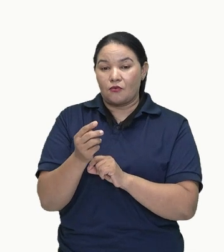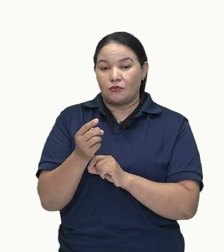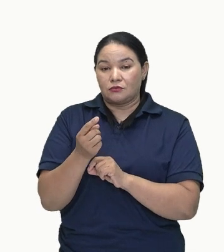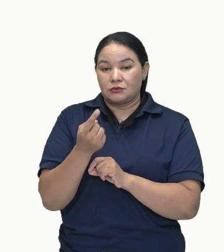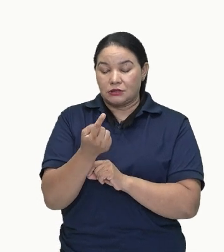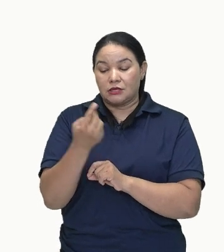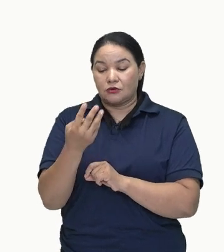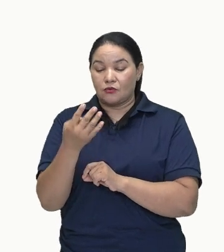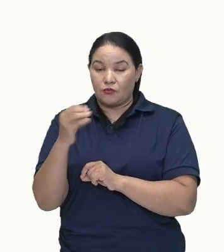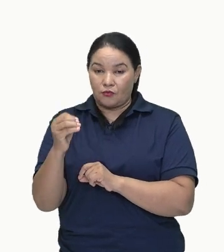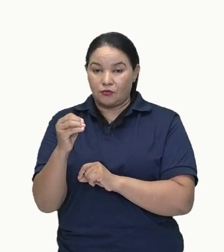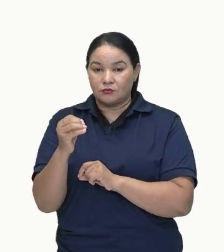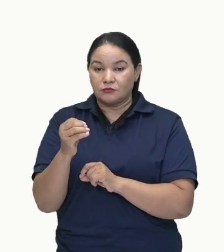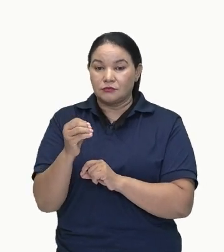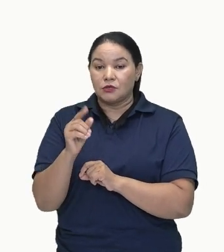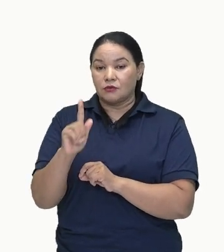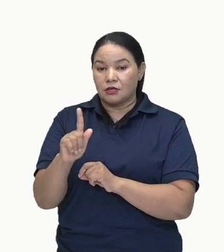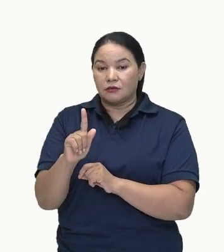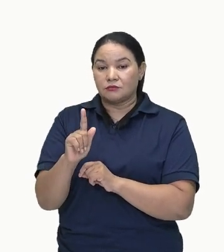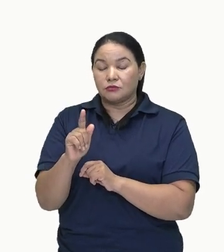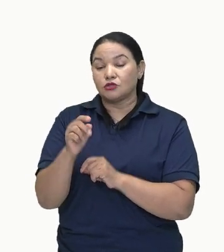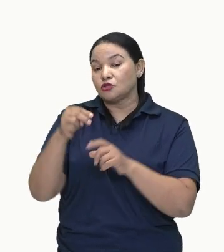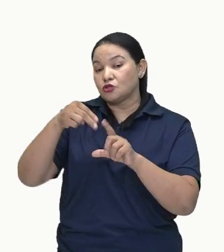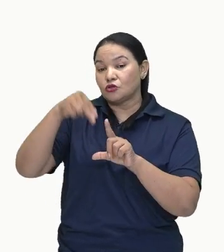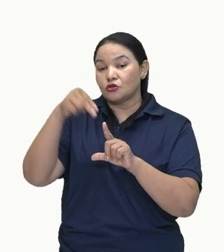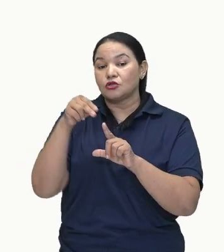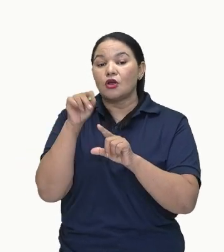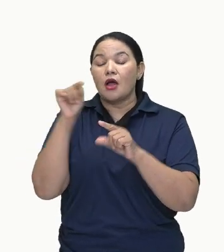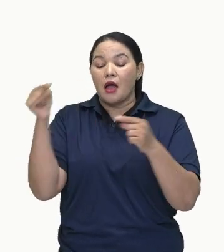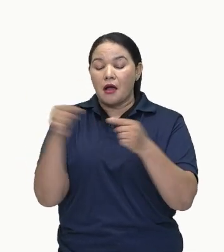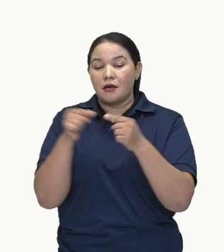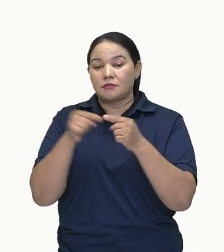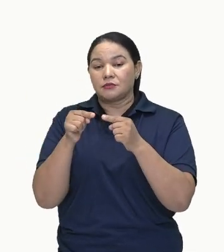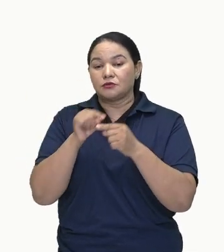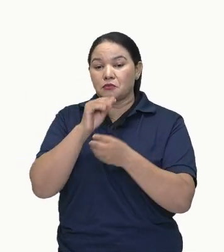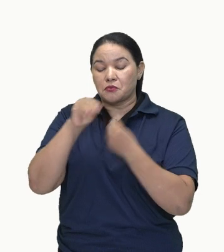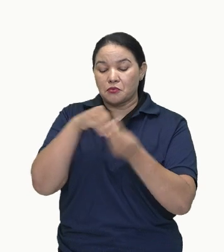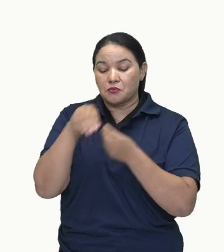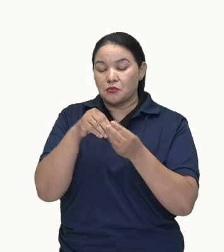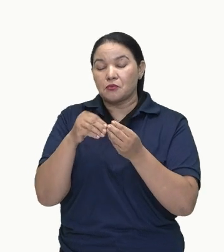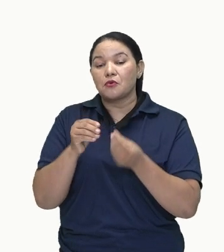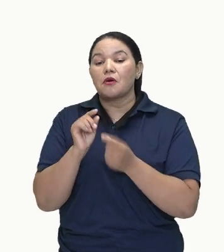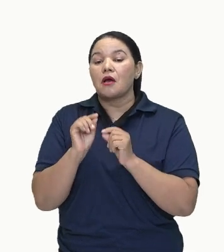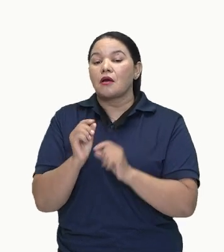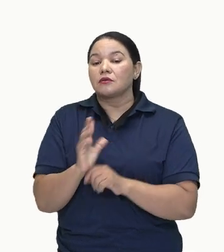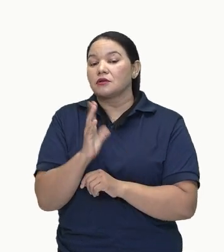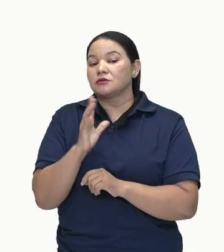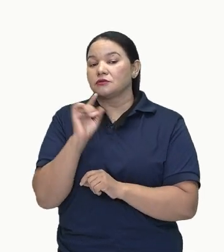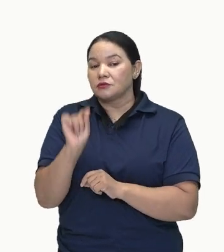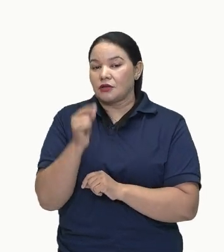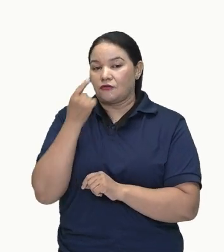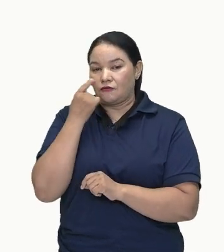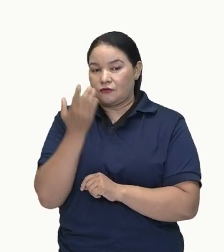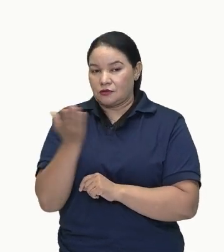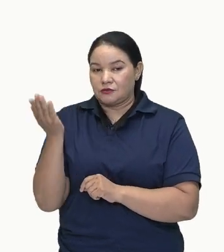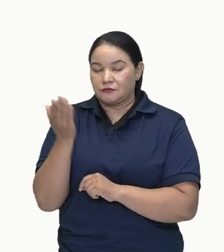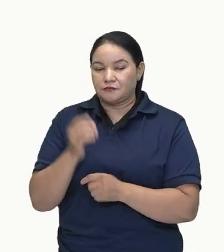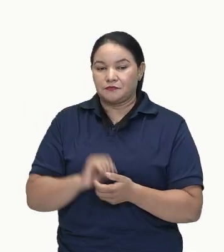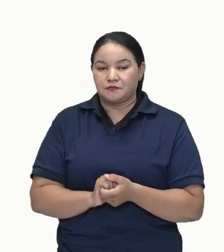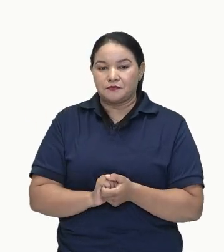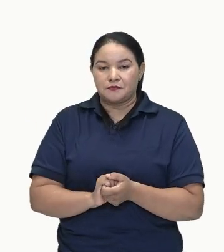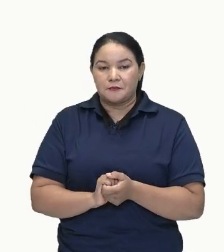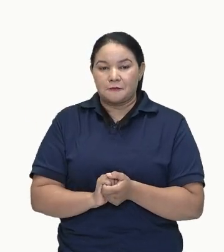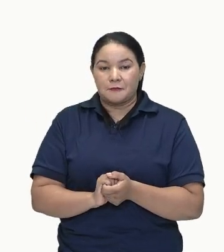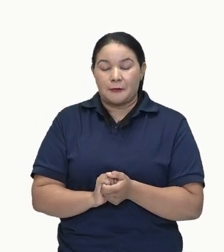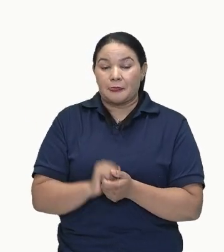reage com hidrogênio, suficiente para completar a reação? Aqui, nesse caso, né, a gente